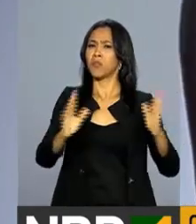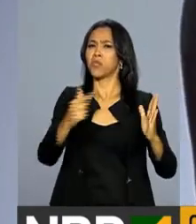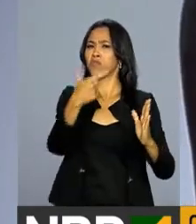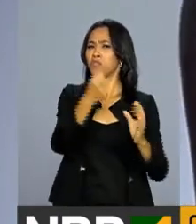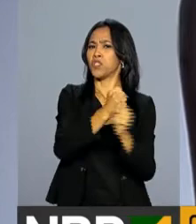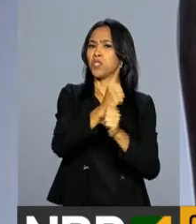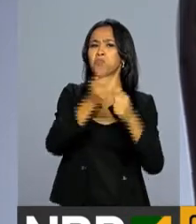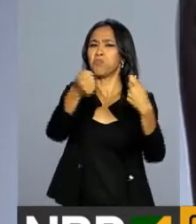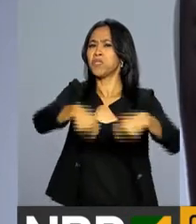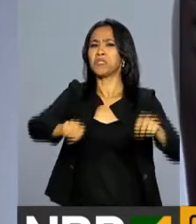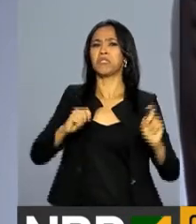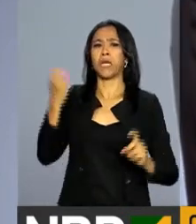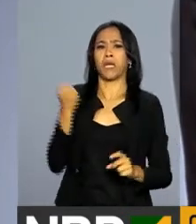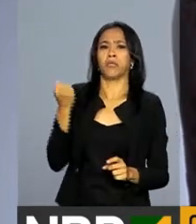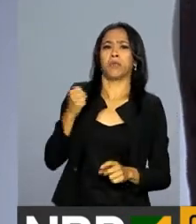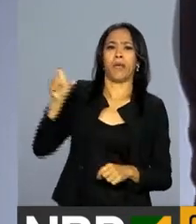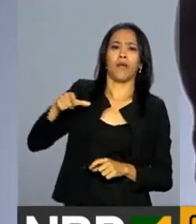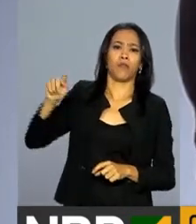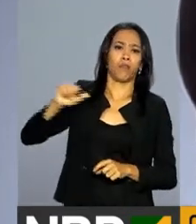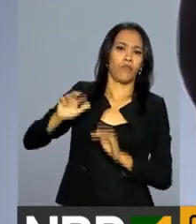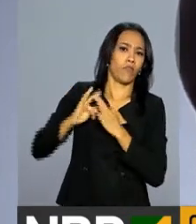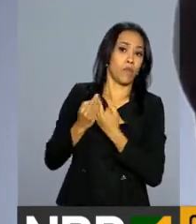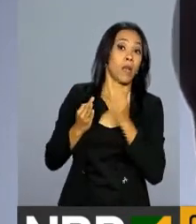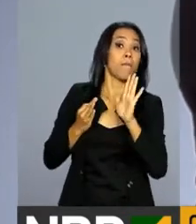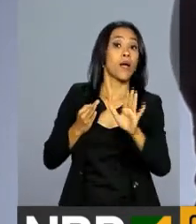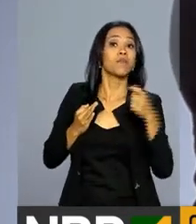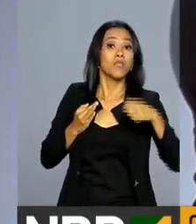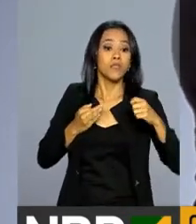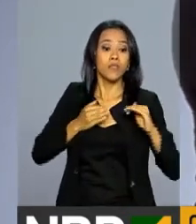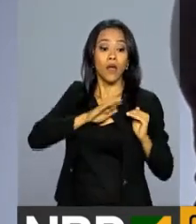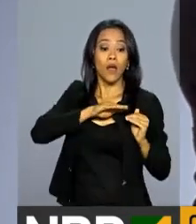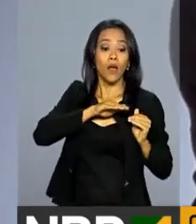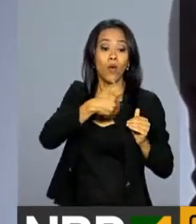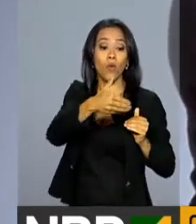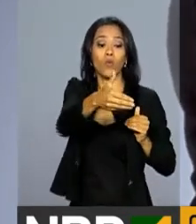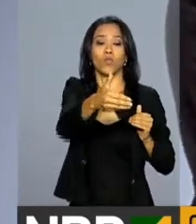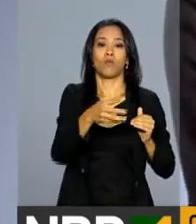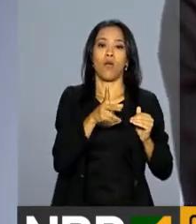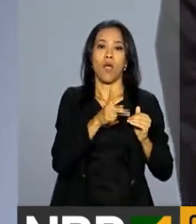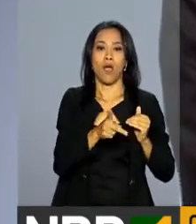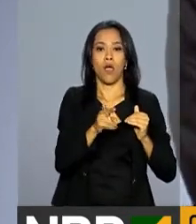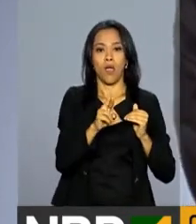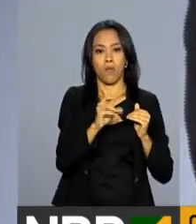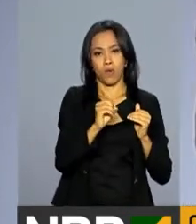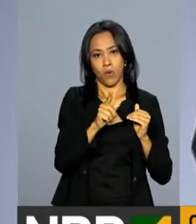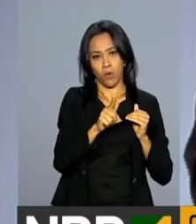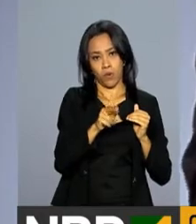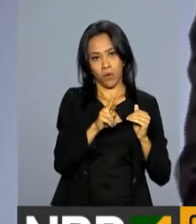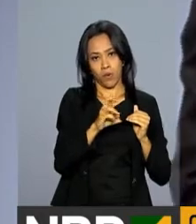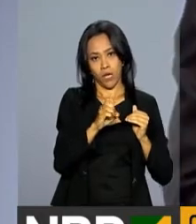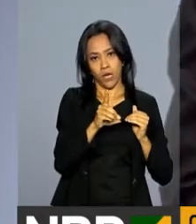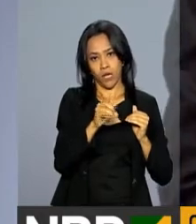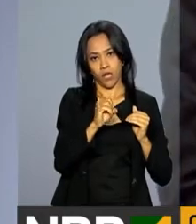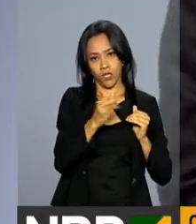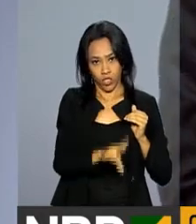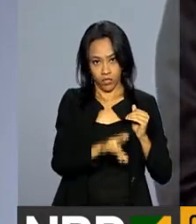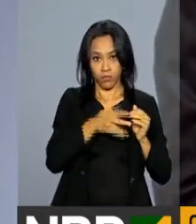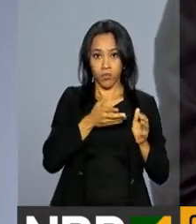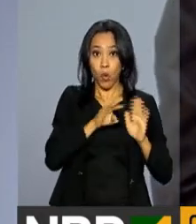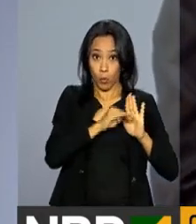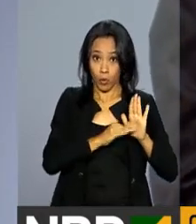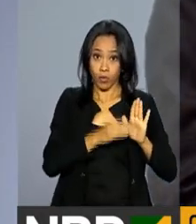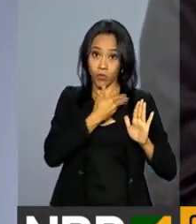precisa mais do bolsa família mas para isso é preciso progredir e progredir este programa que nós lançamos foi naquela ocasião com a